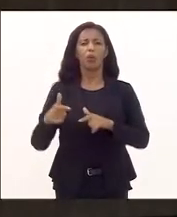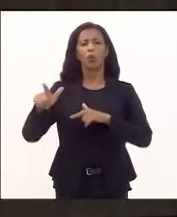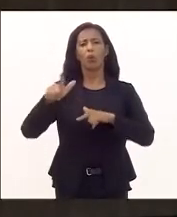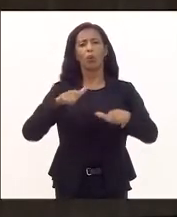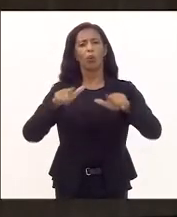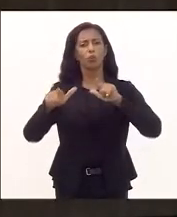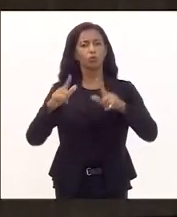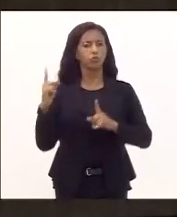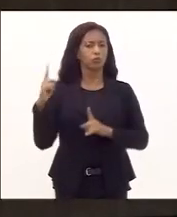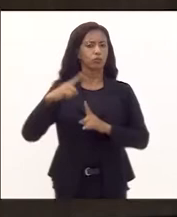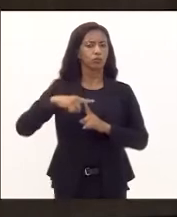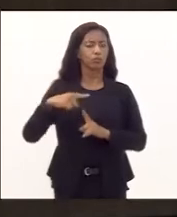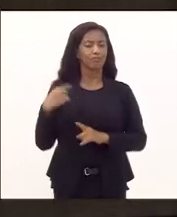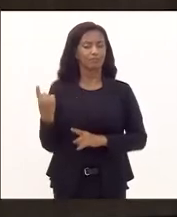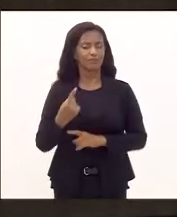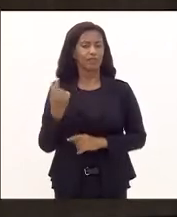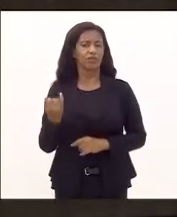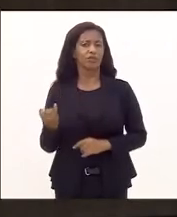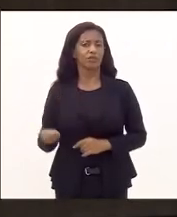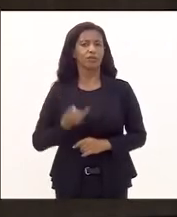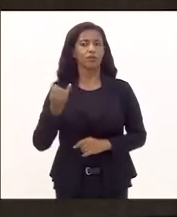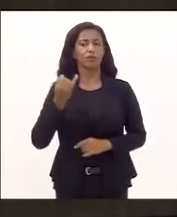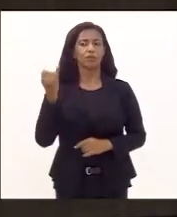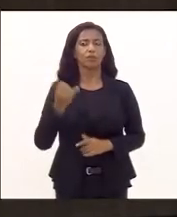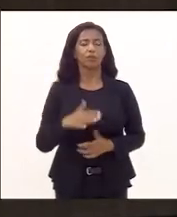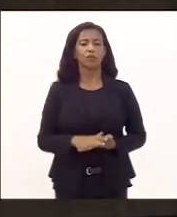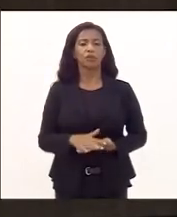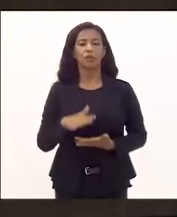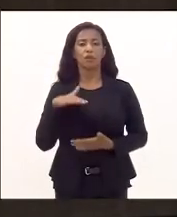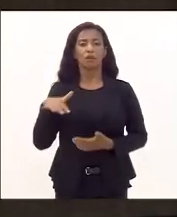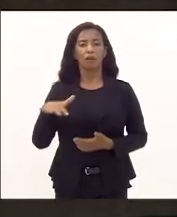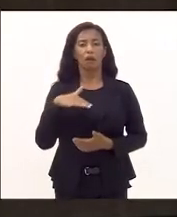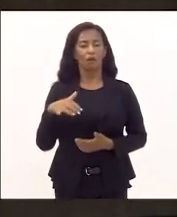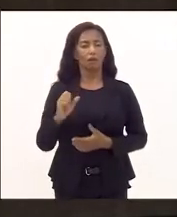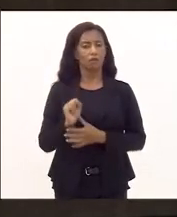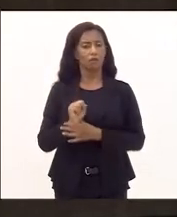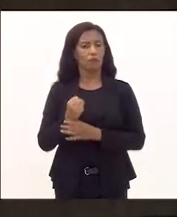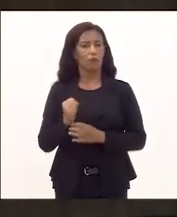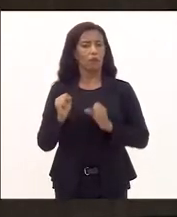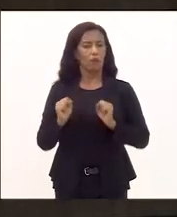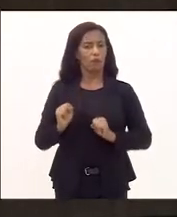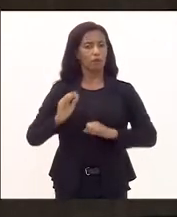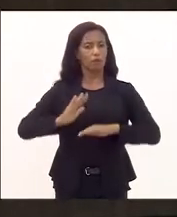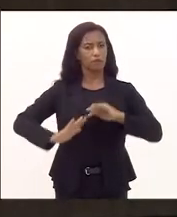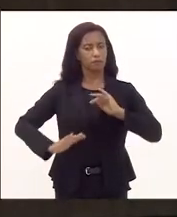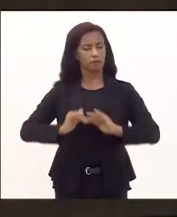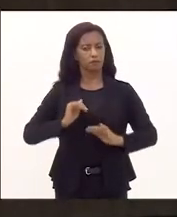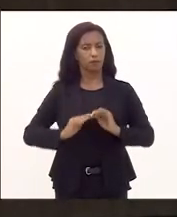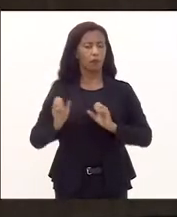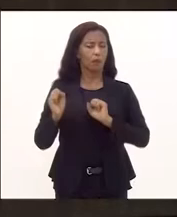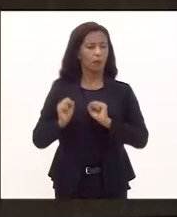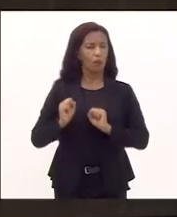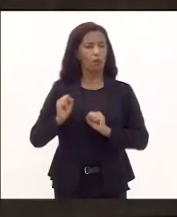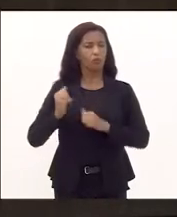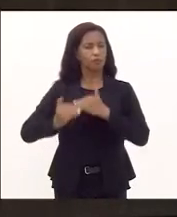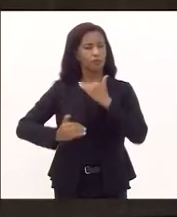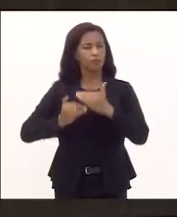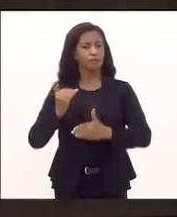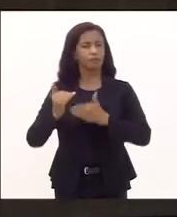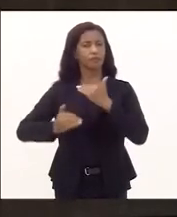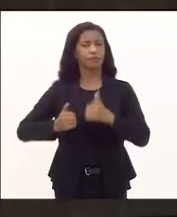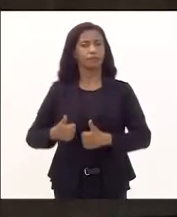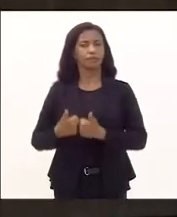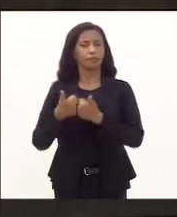de violência, para a gente é fundamental que a área da segurança possa ser capacitada, possa cada vez mais